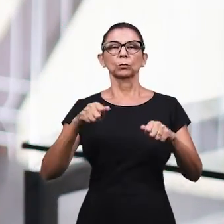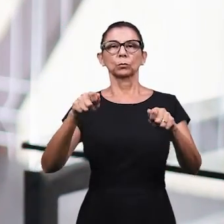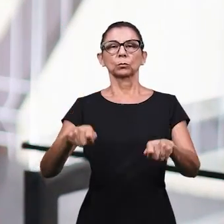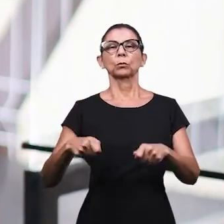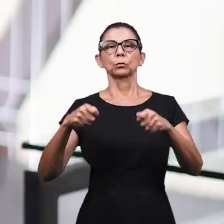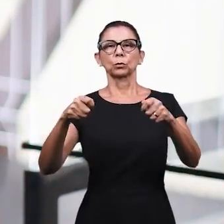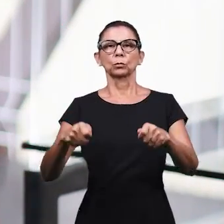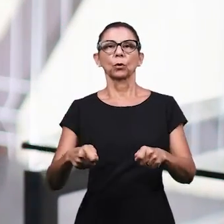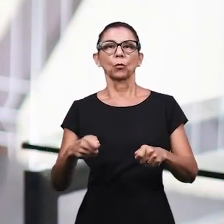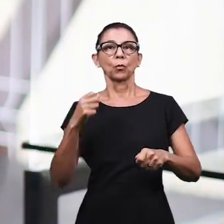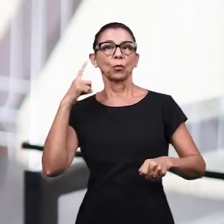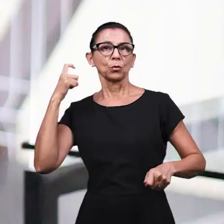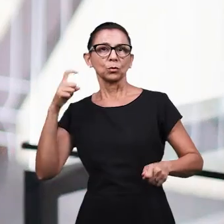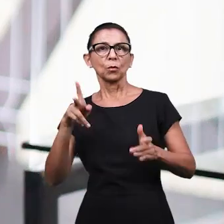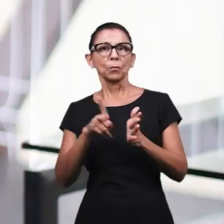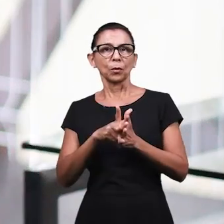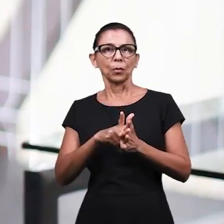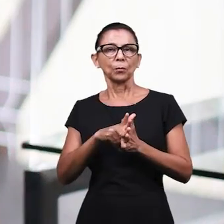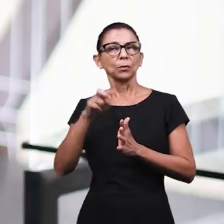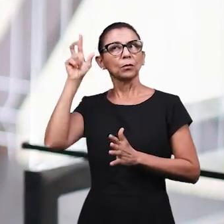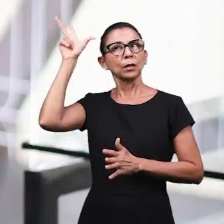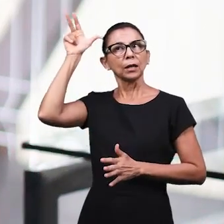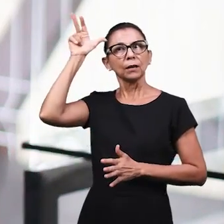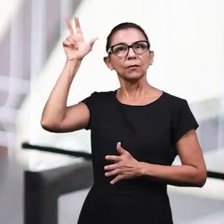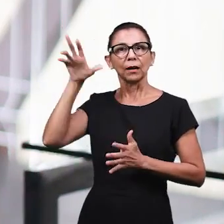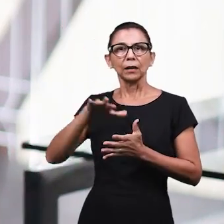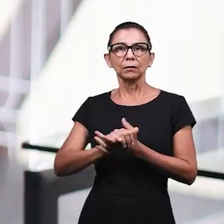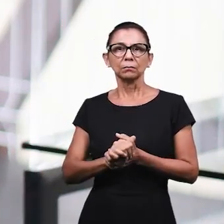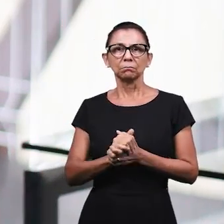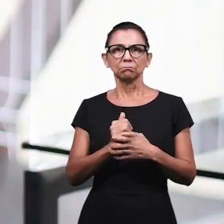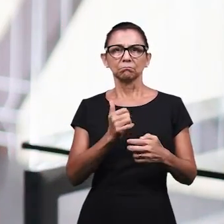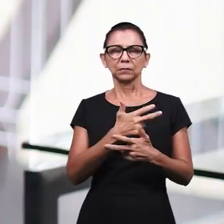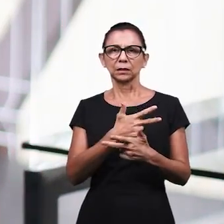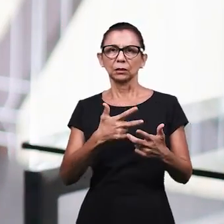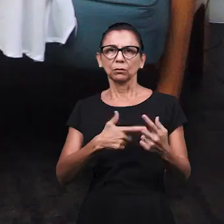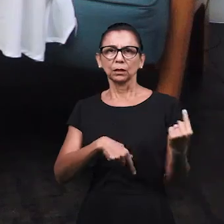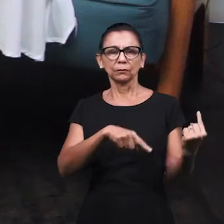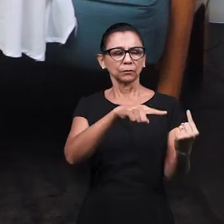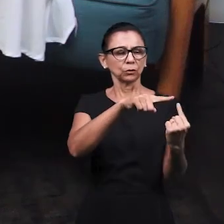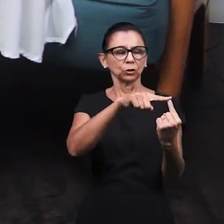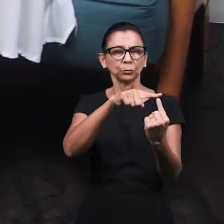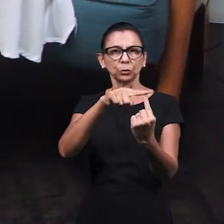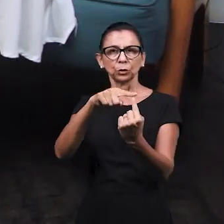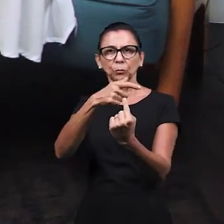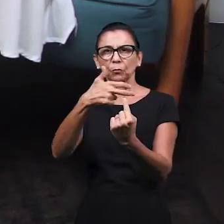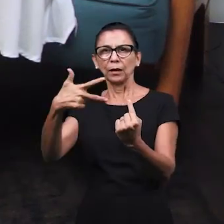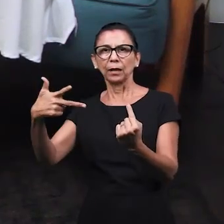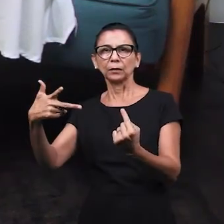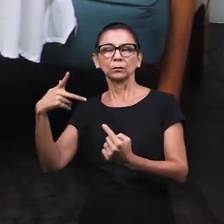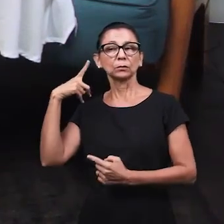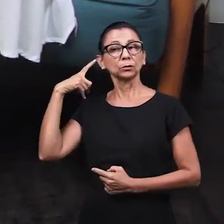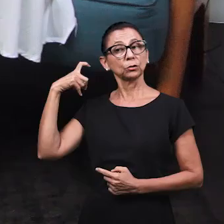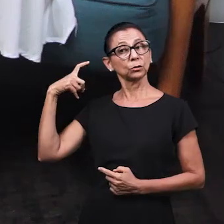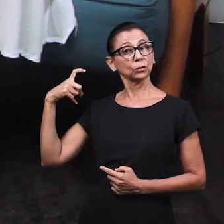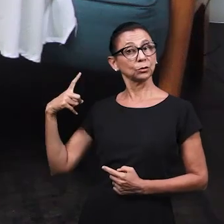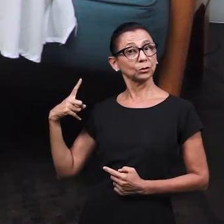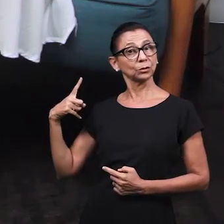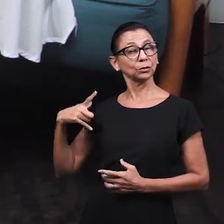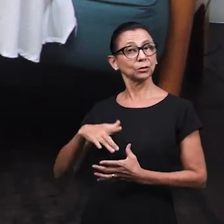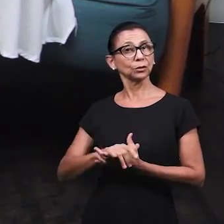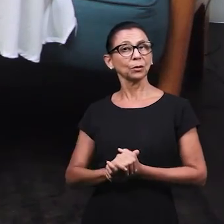cavalos andando. Tem efeitos, né, de trilha sonora. E com o intuito